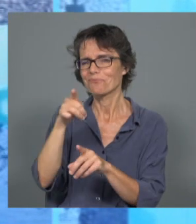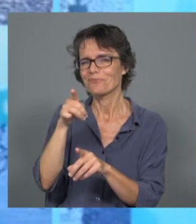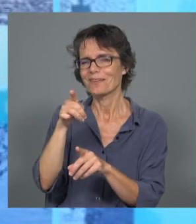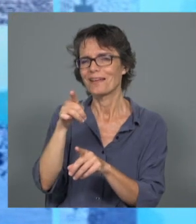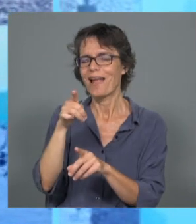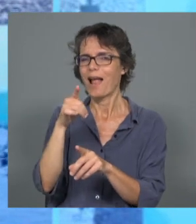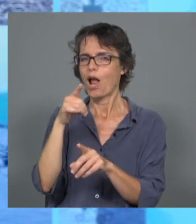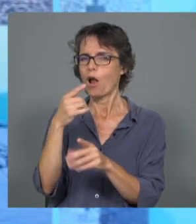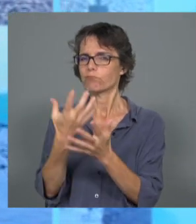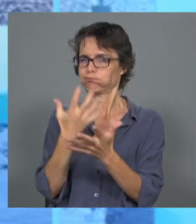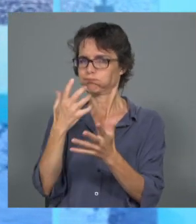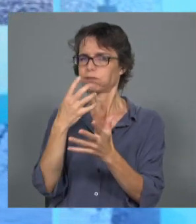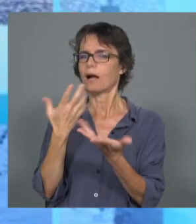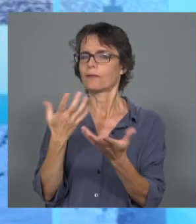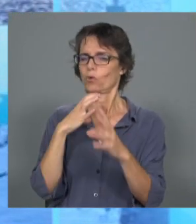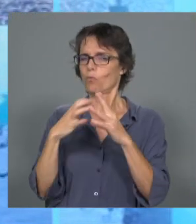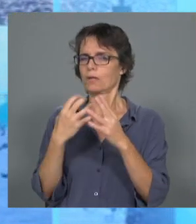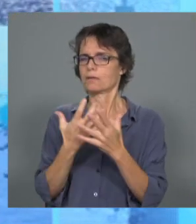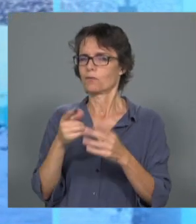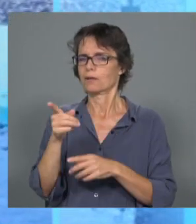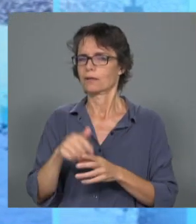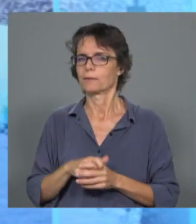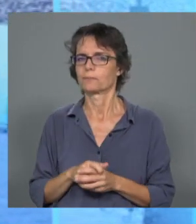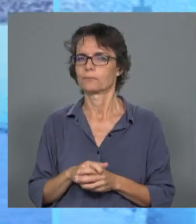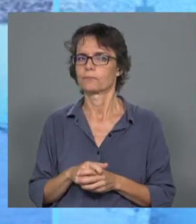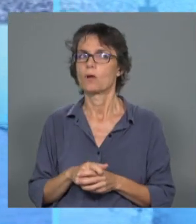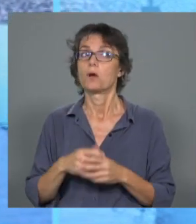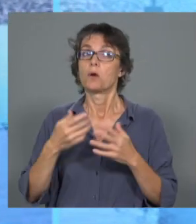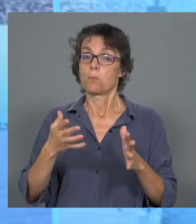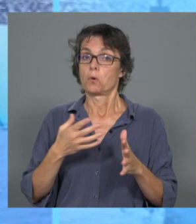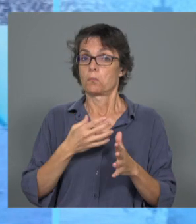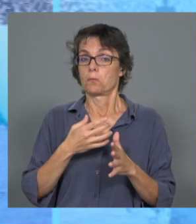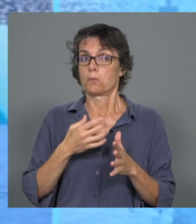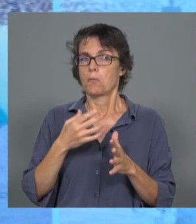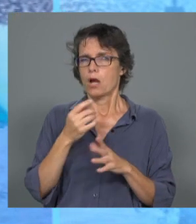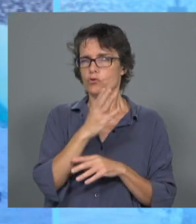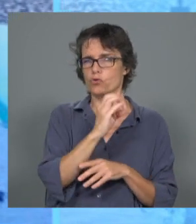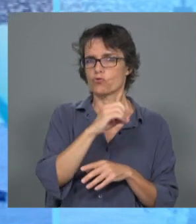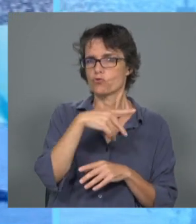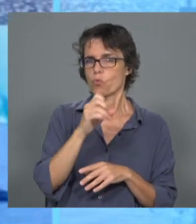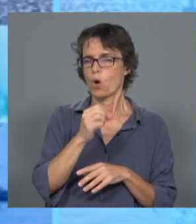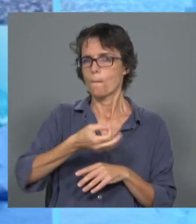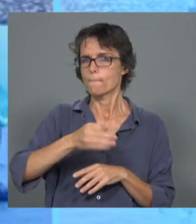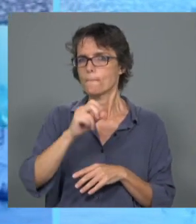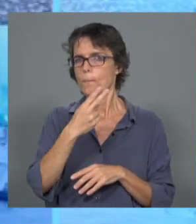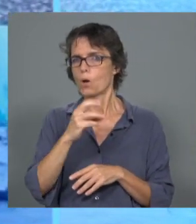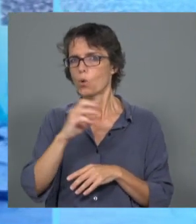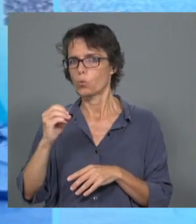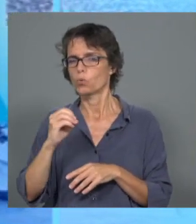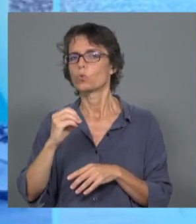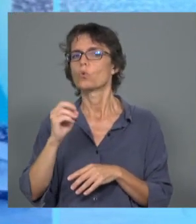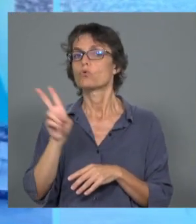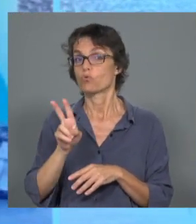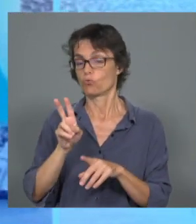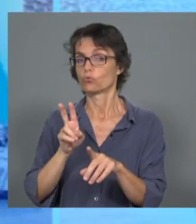Julgo que desde João Paulo II, desde João